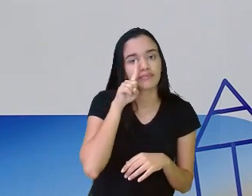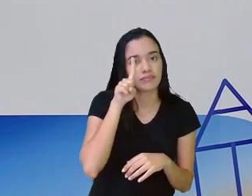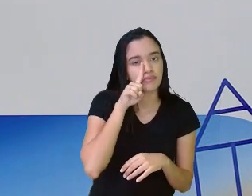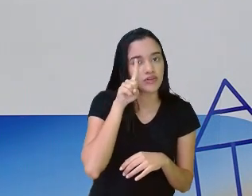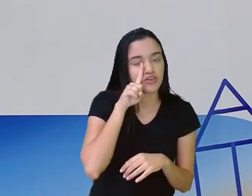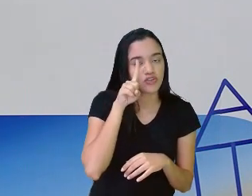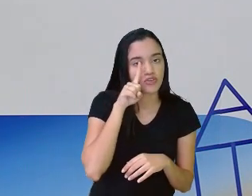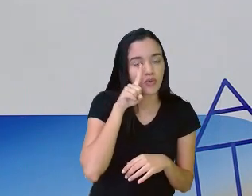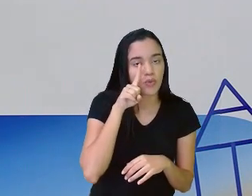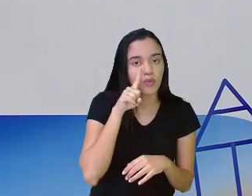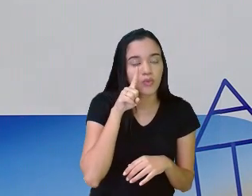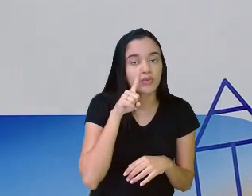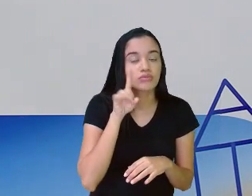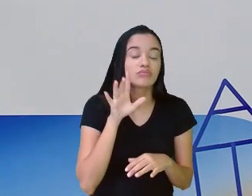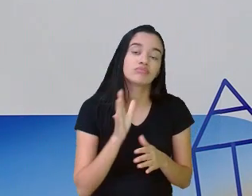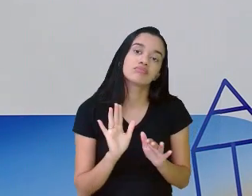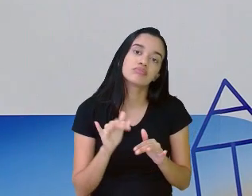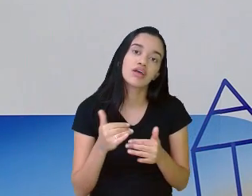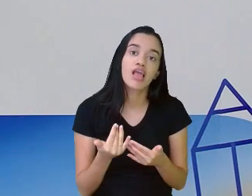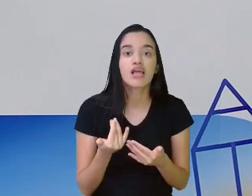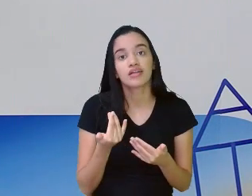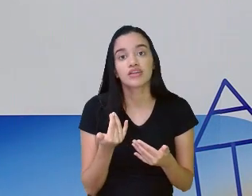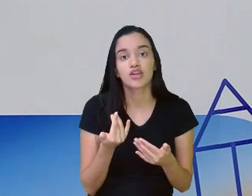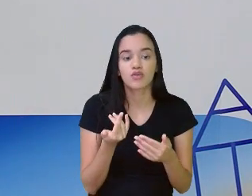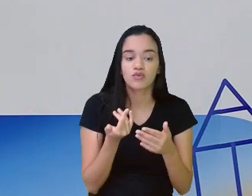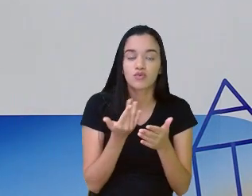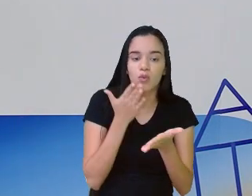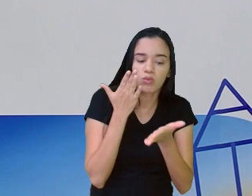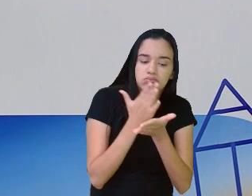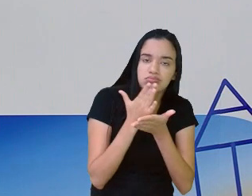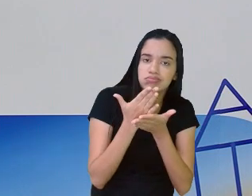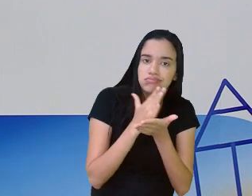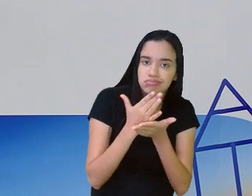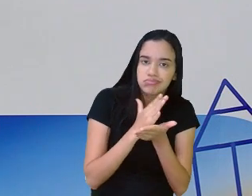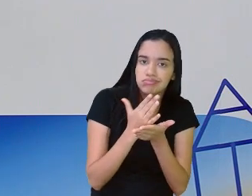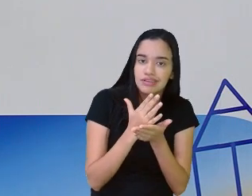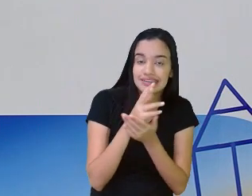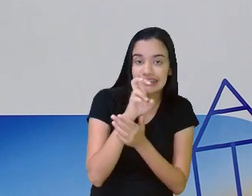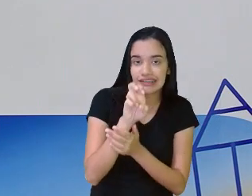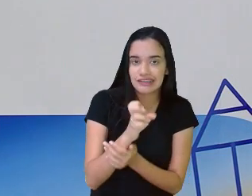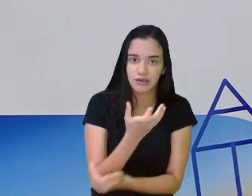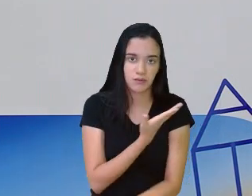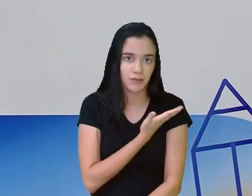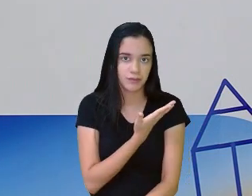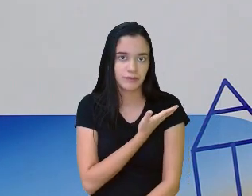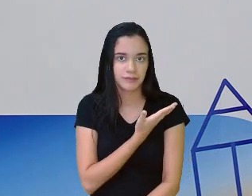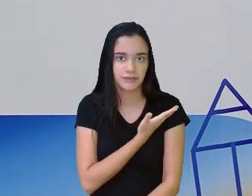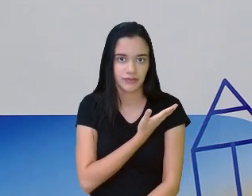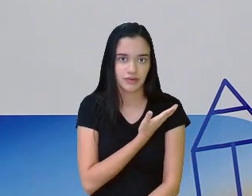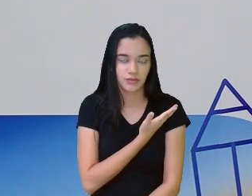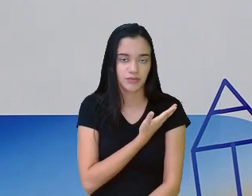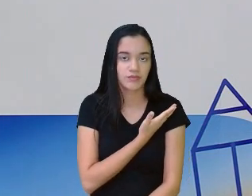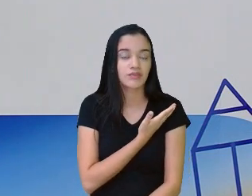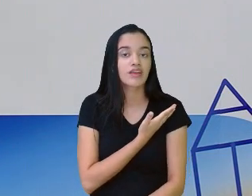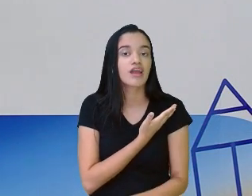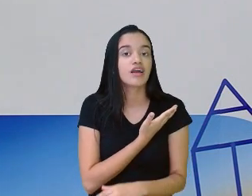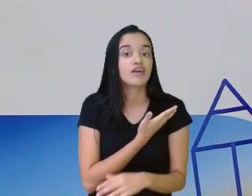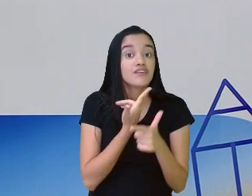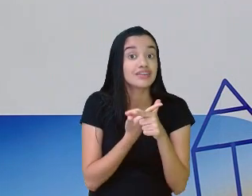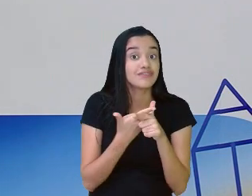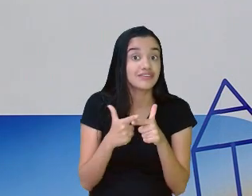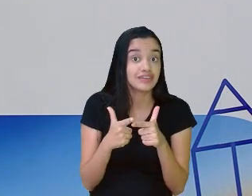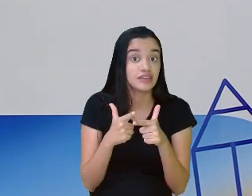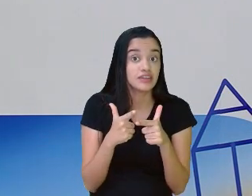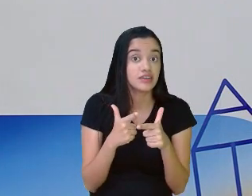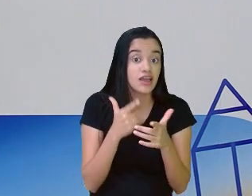tenho um pacote de biscoito, vou dividir entre meus 5 amigos. Vai dividir os biscoitos